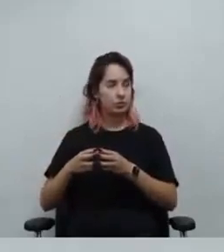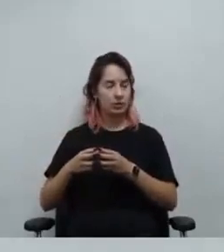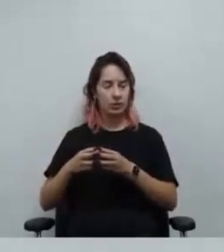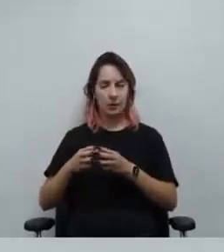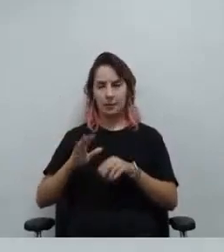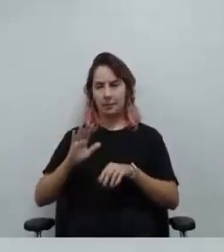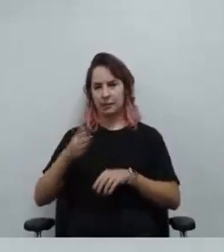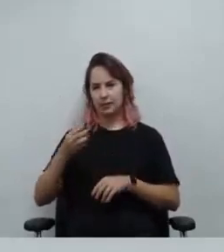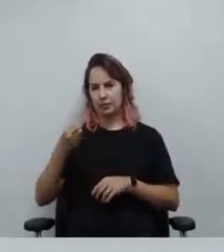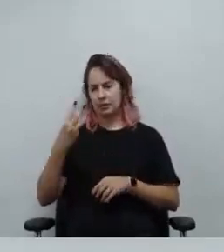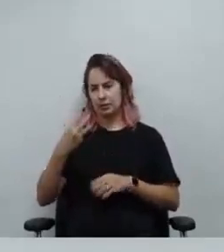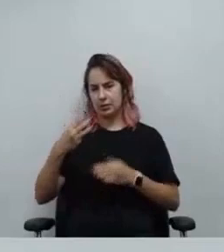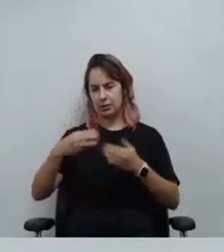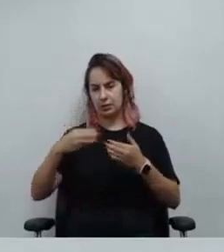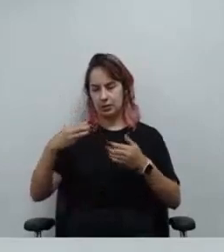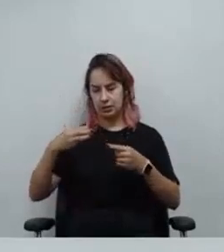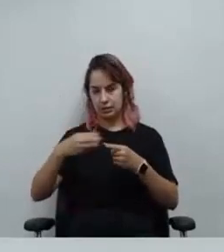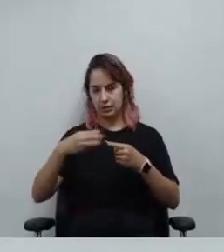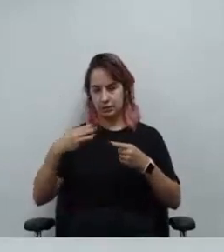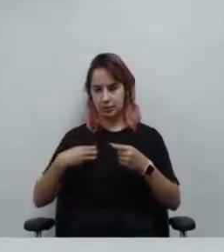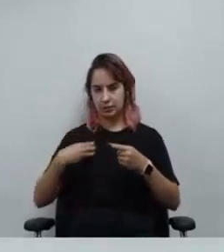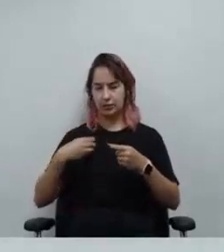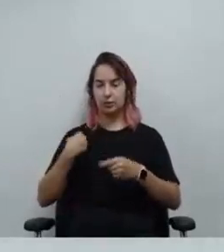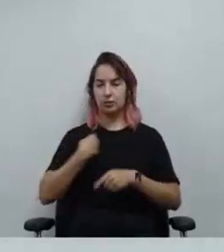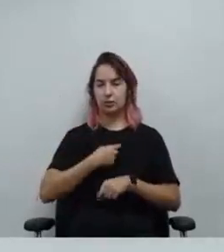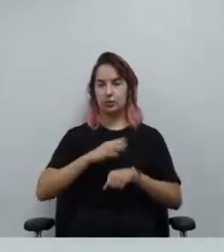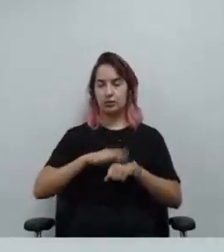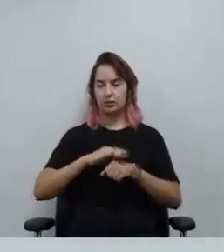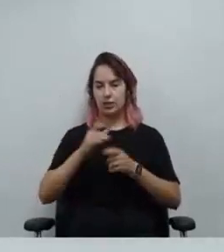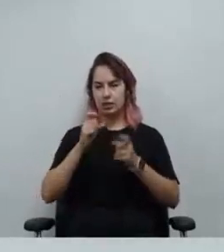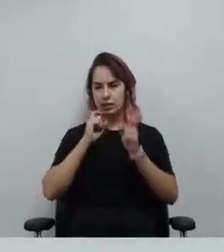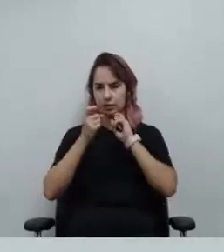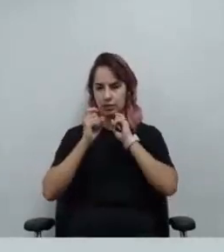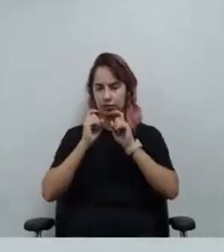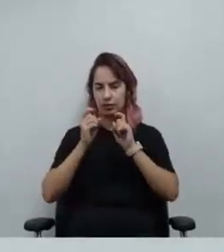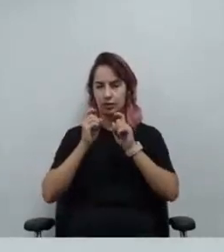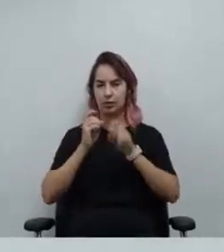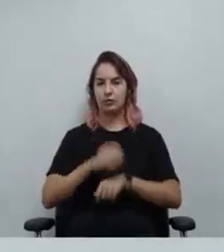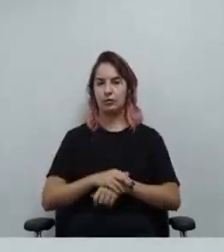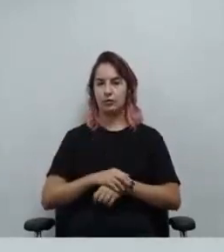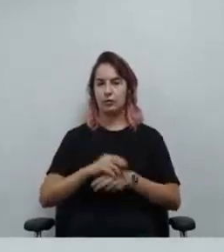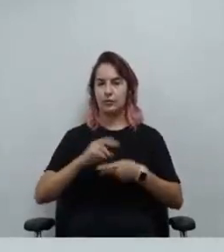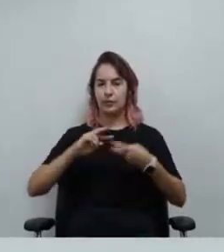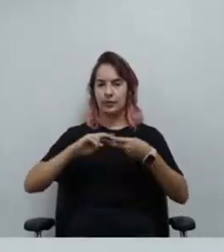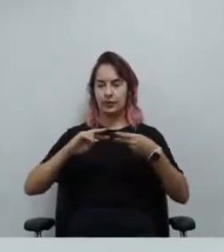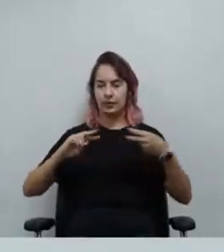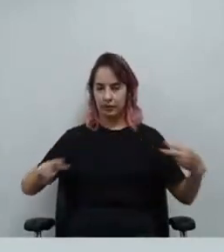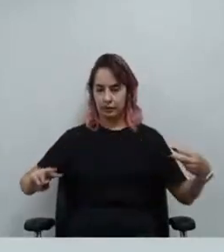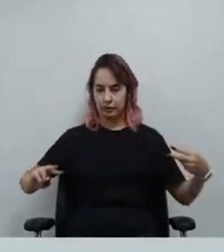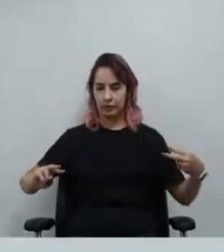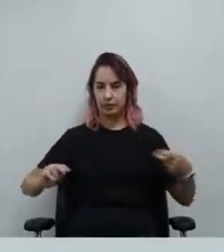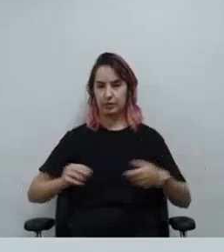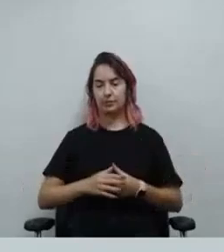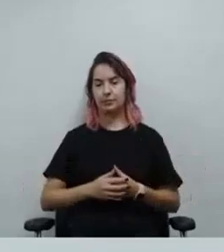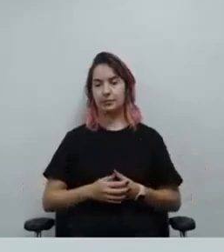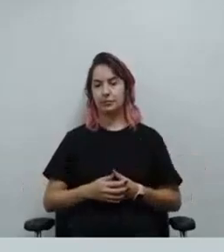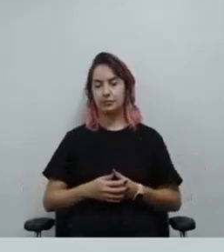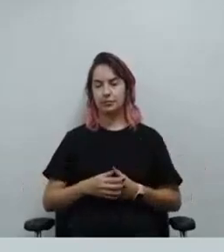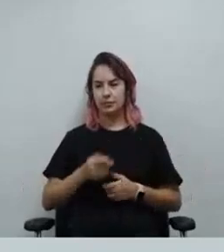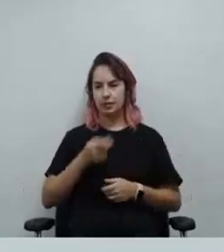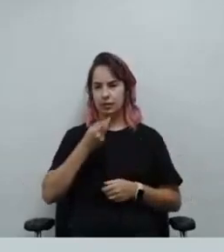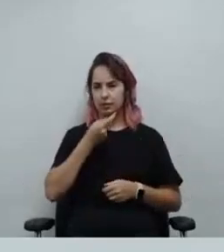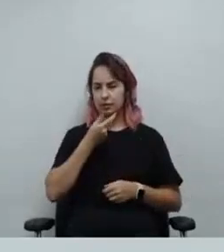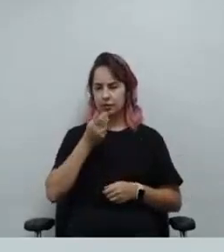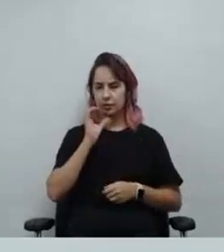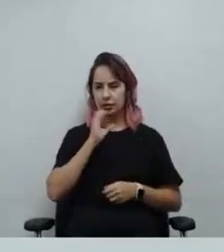de 3 semanas atrás. A gente fez uma reunião virtual, até cheguei, né, conselheiro Rafael Camarão, falar muito brevemente